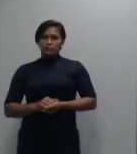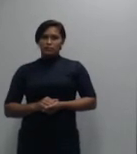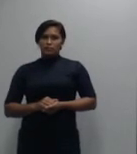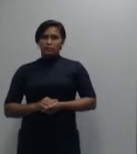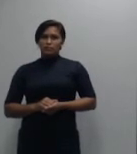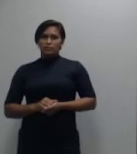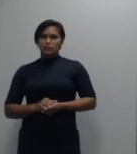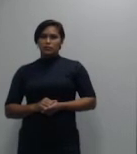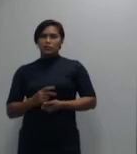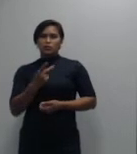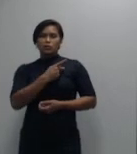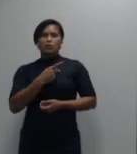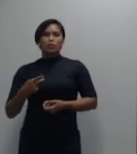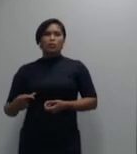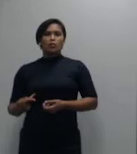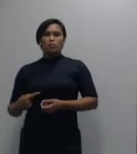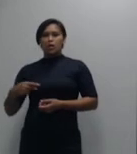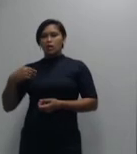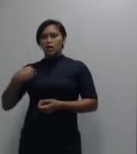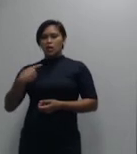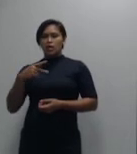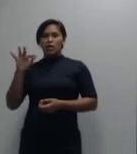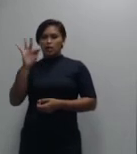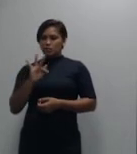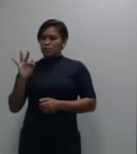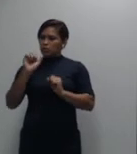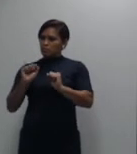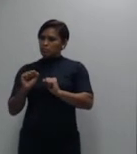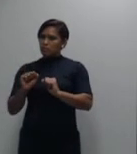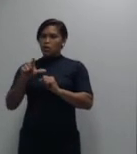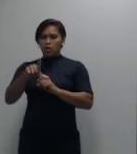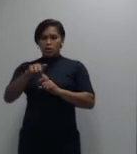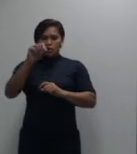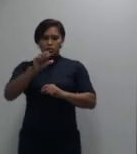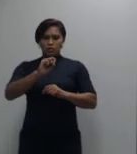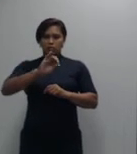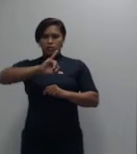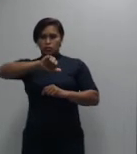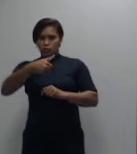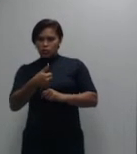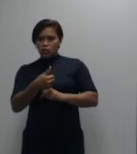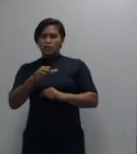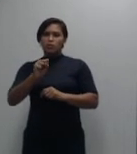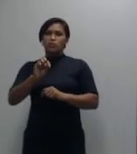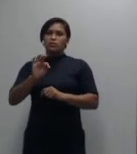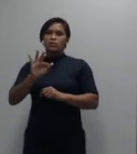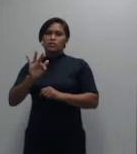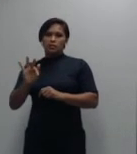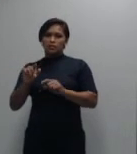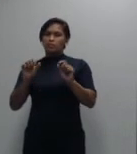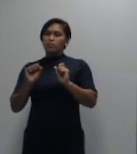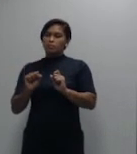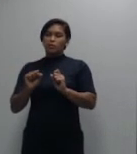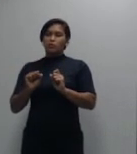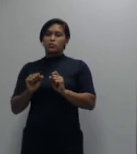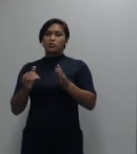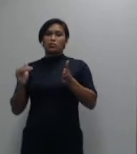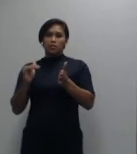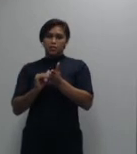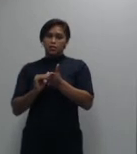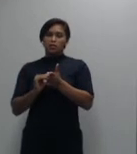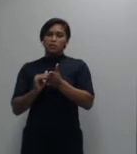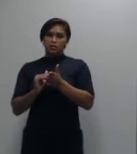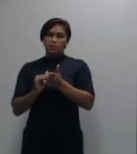o presidente da república de indicar o ministro supremo do STJ bom e até